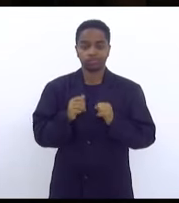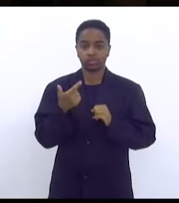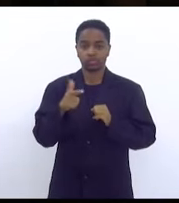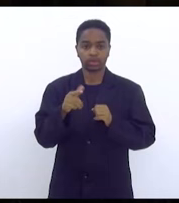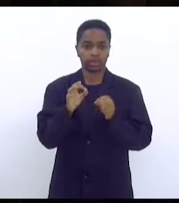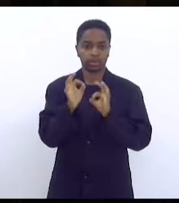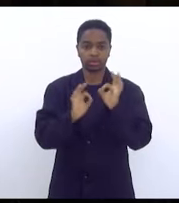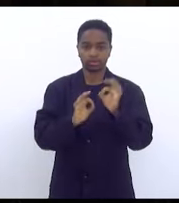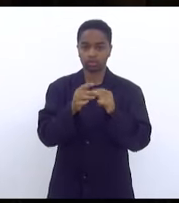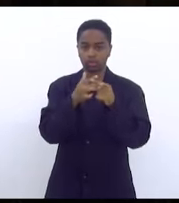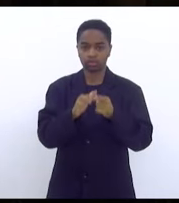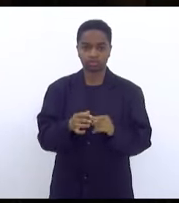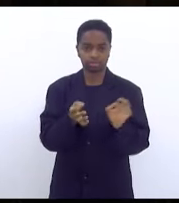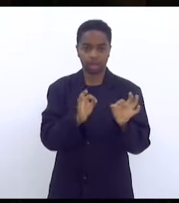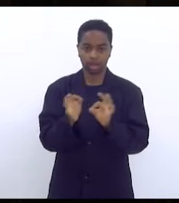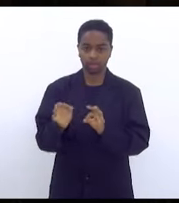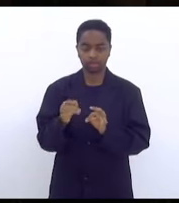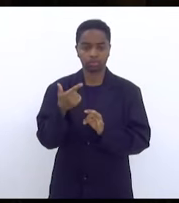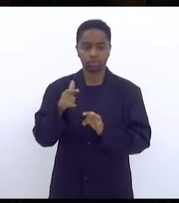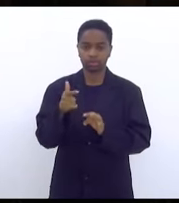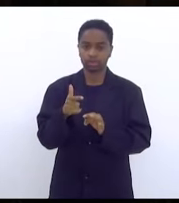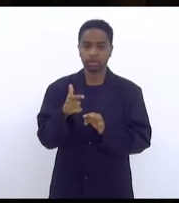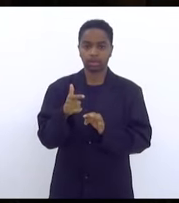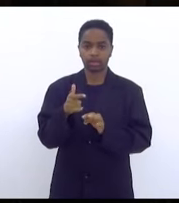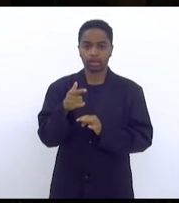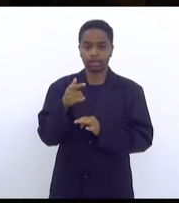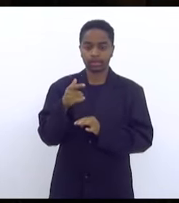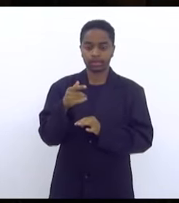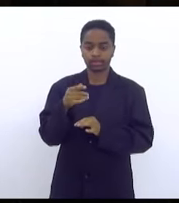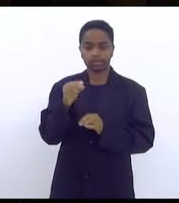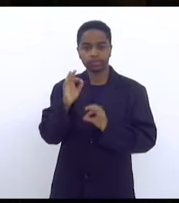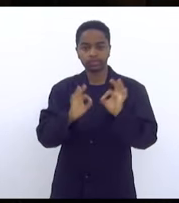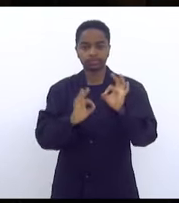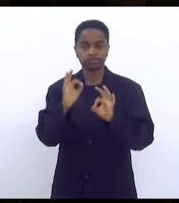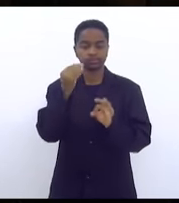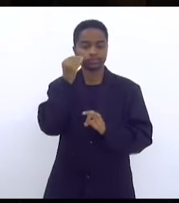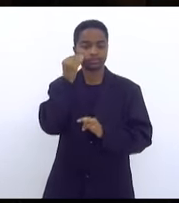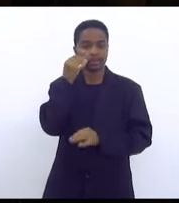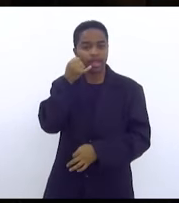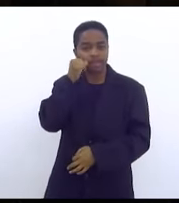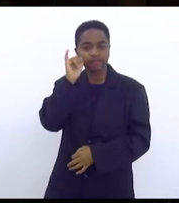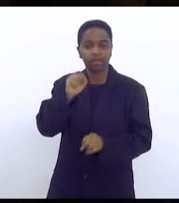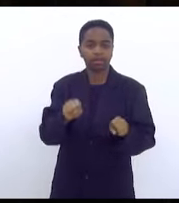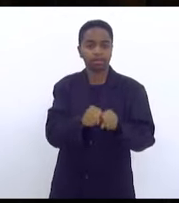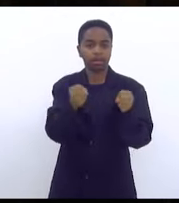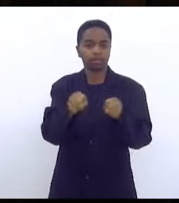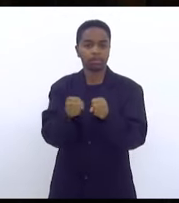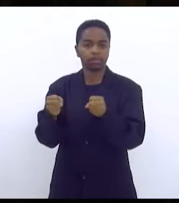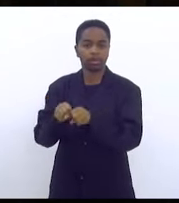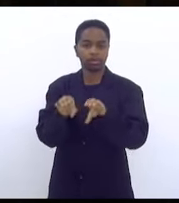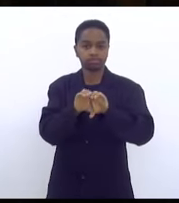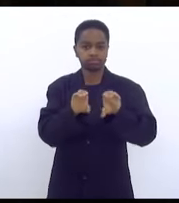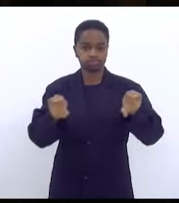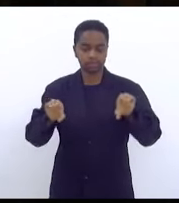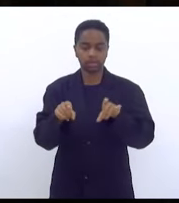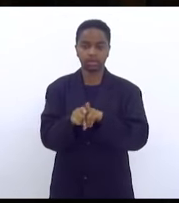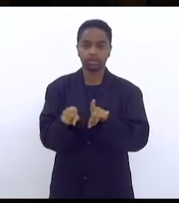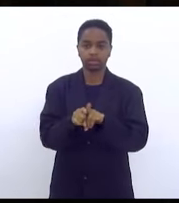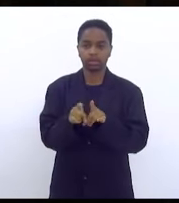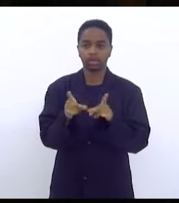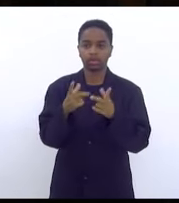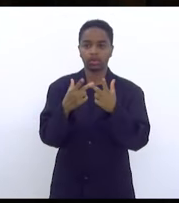manutenção, fazendo a prevenção dessas tubulações. E, como o deputado